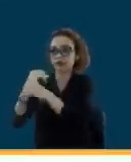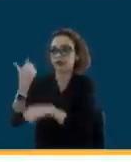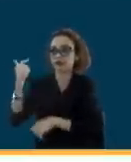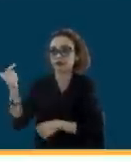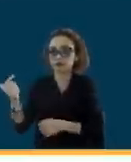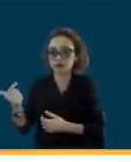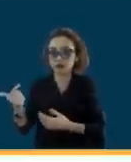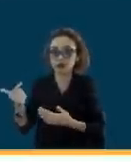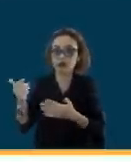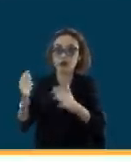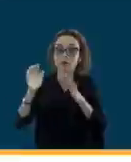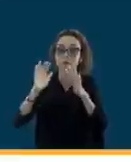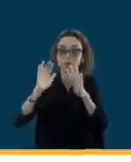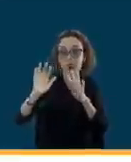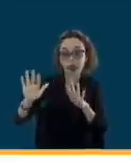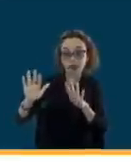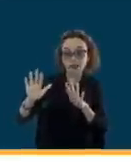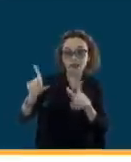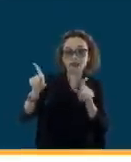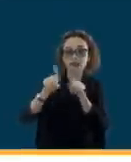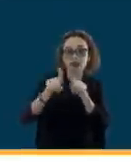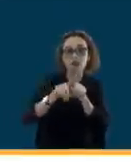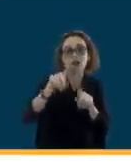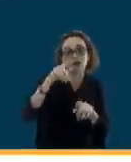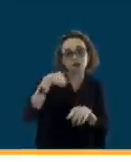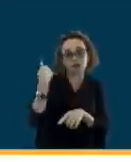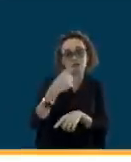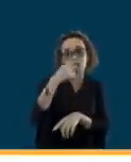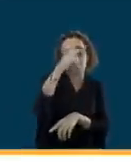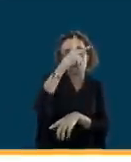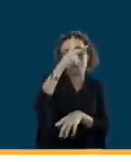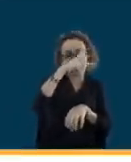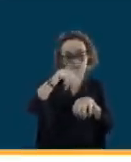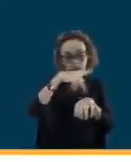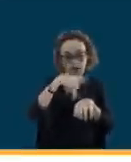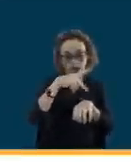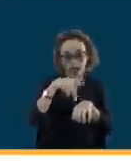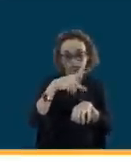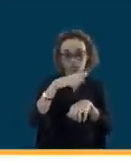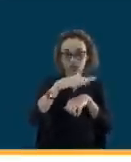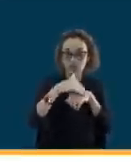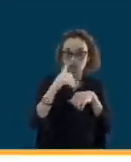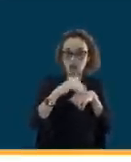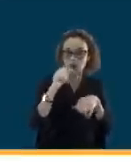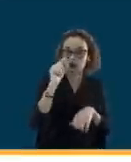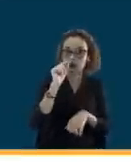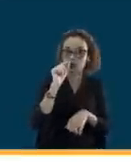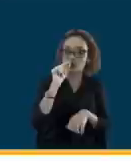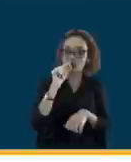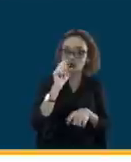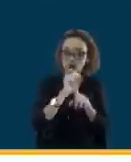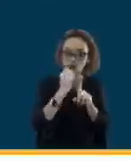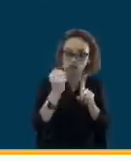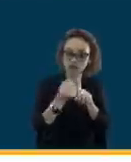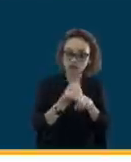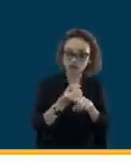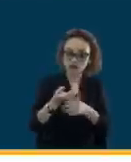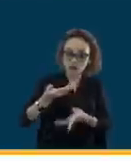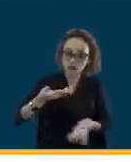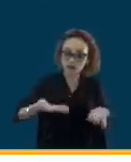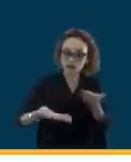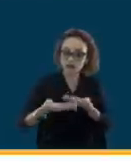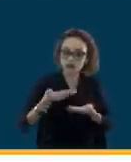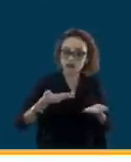também somos um país que se cuida. Na base do tecido social há muita colaboração, são muitas redes